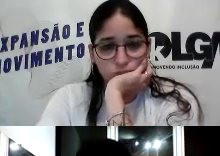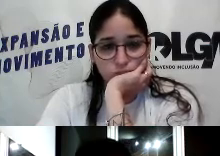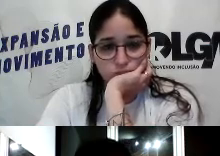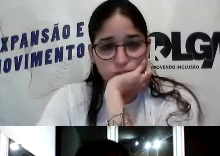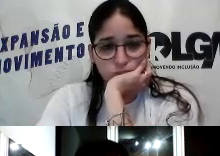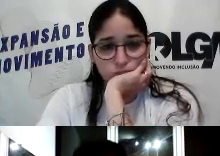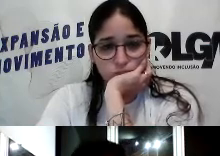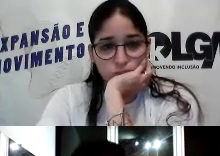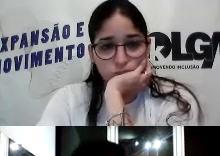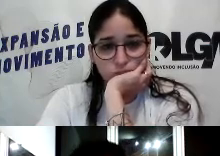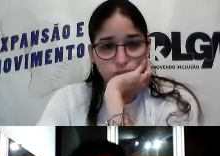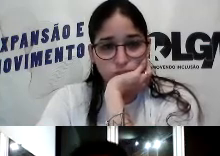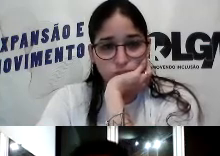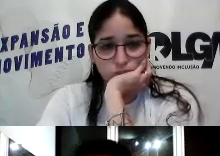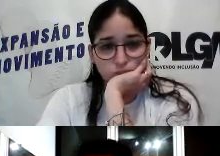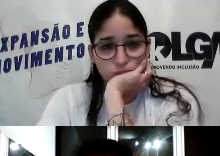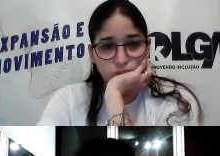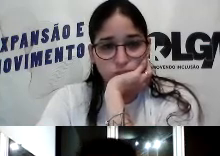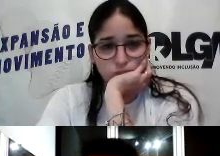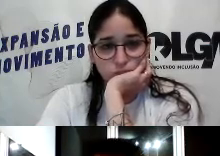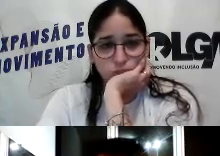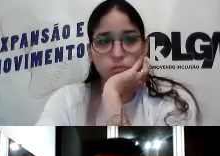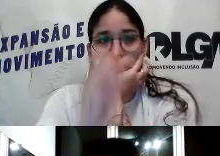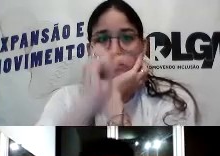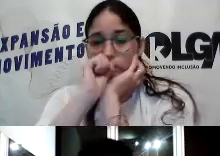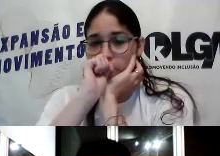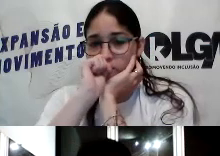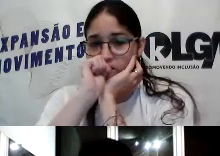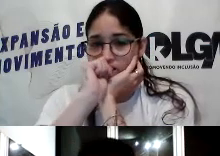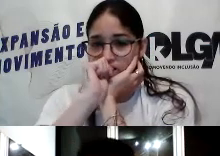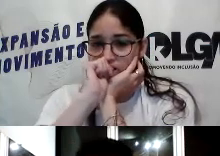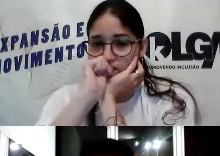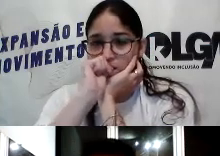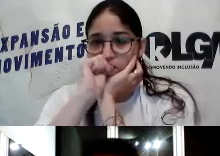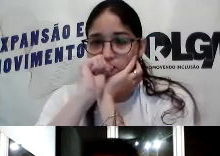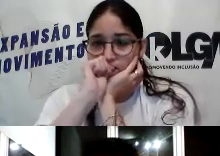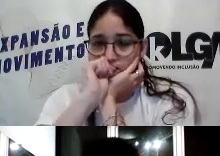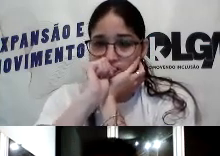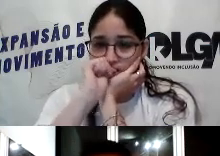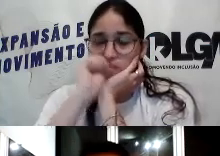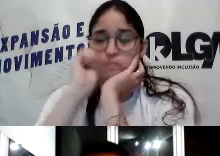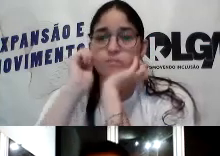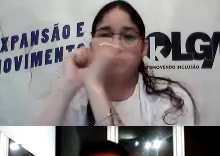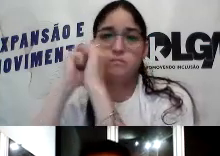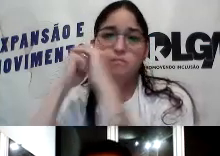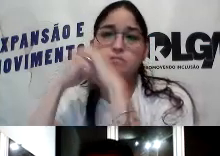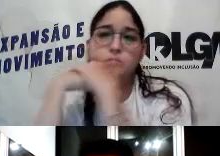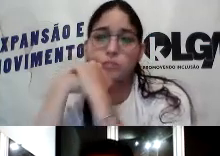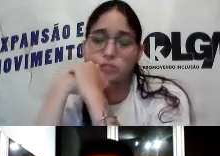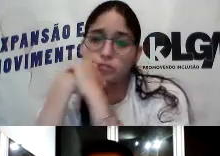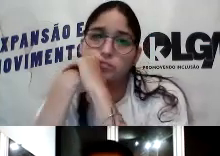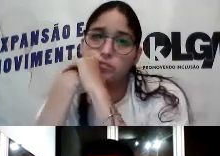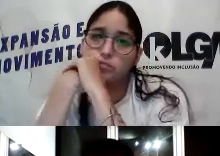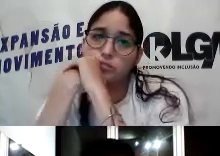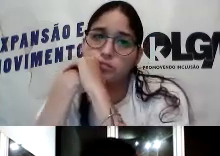as coisas vão progredir. E o Felipe, ele teve uma caminhada difícil? Sim, a vida não é fácil para ninguém, mas uma